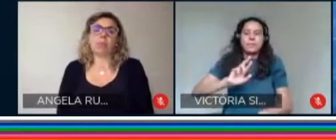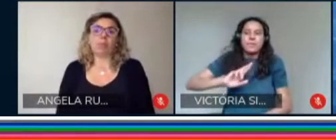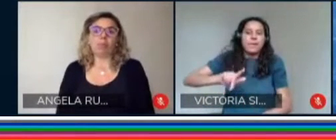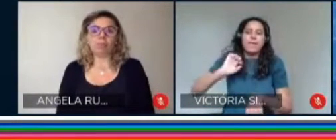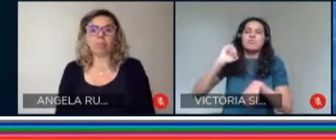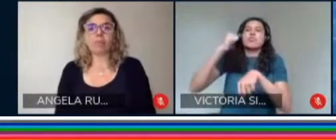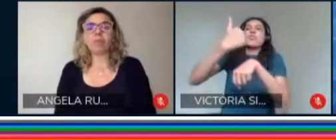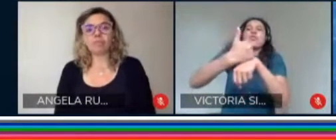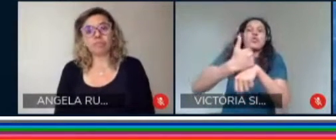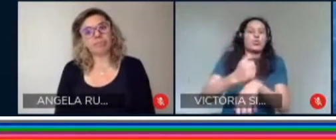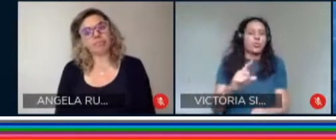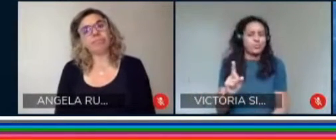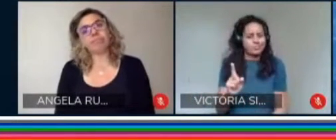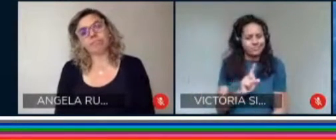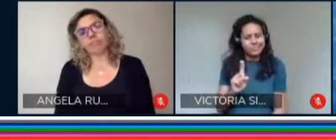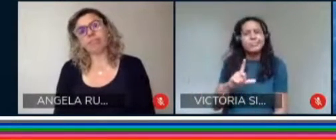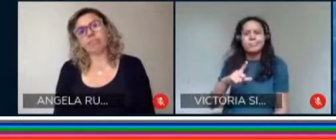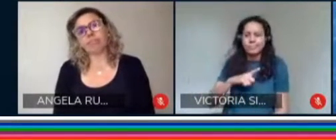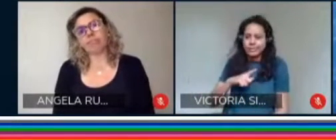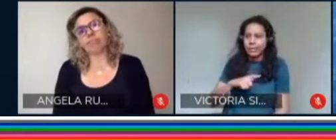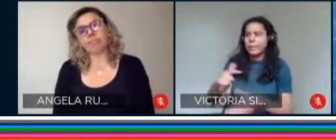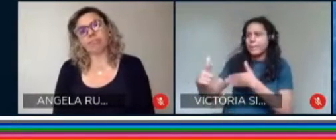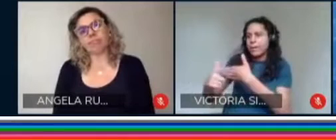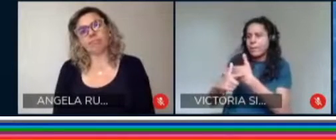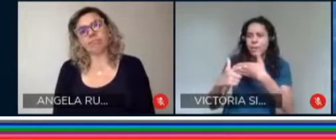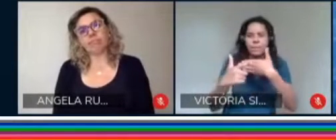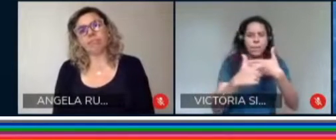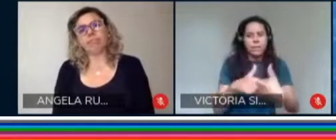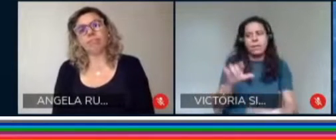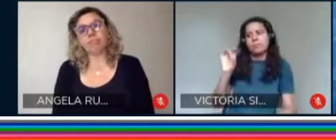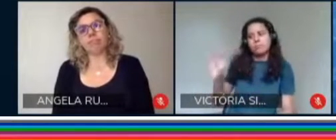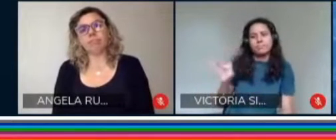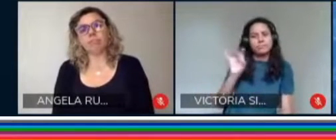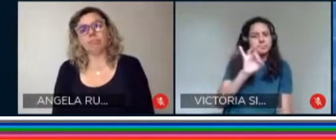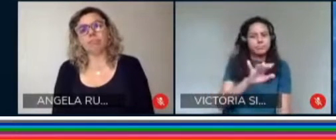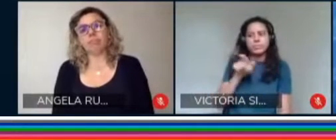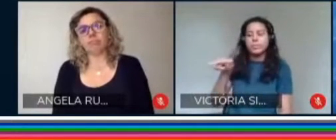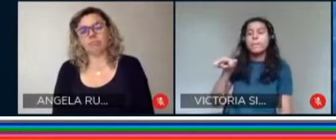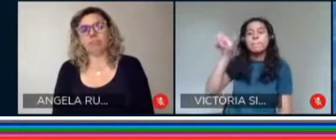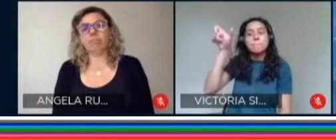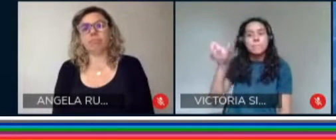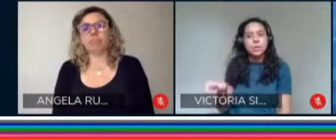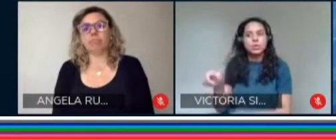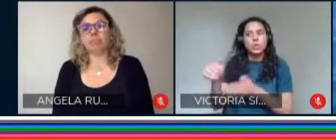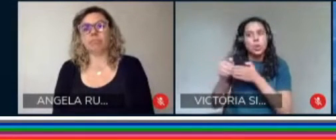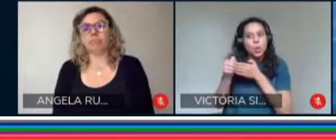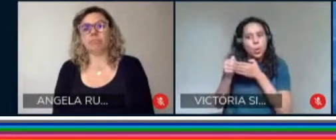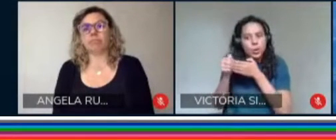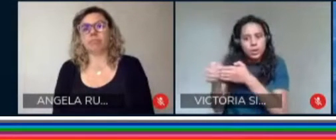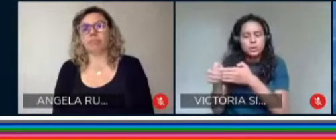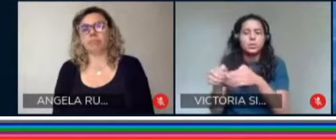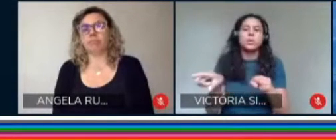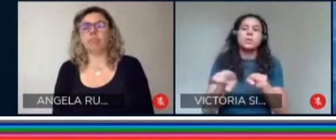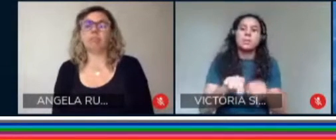Existem papéis determinados, né, tanto para o orientador quanto para o bibliotecário, que deve estar